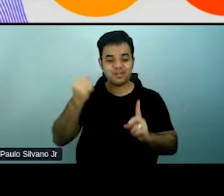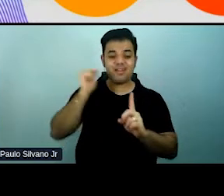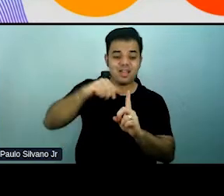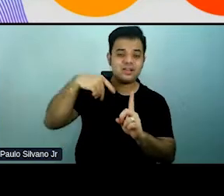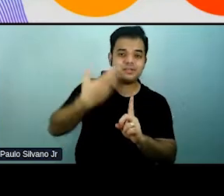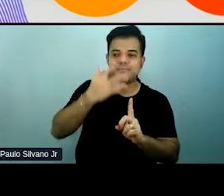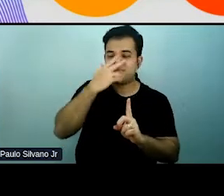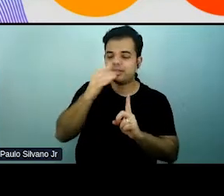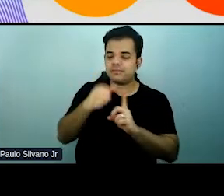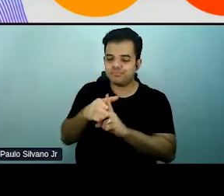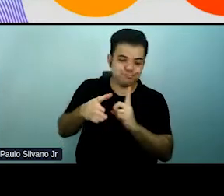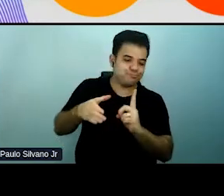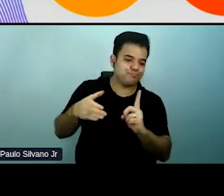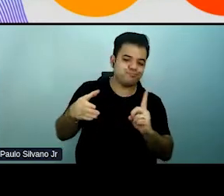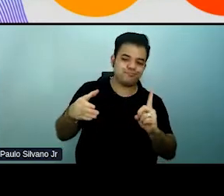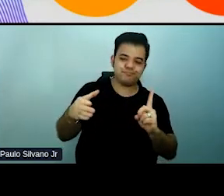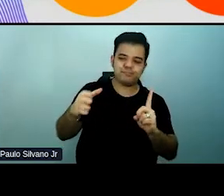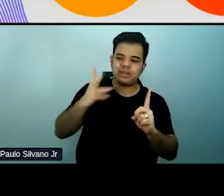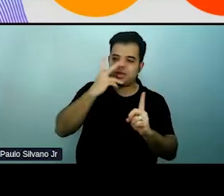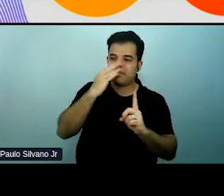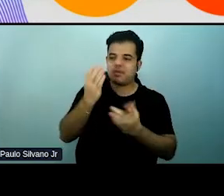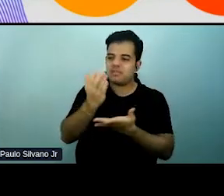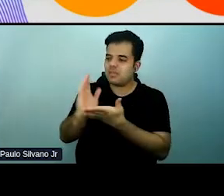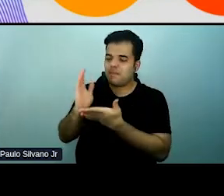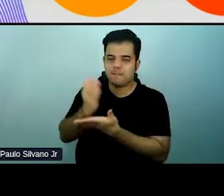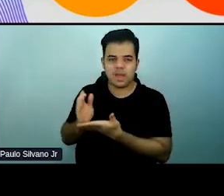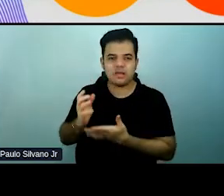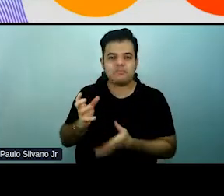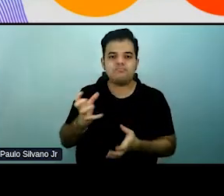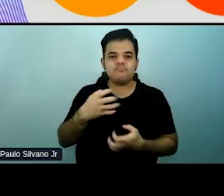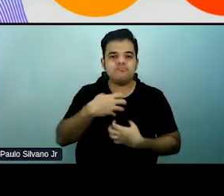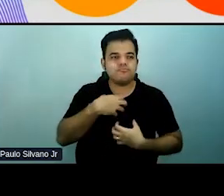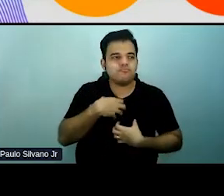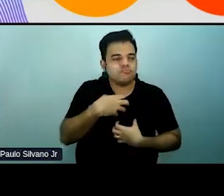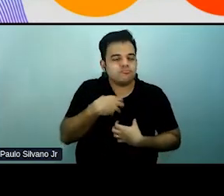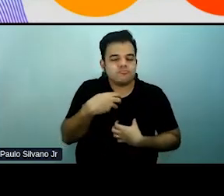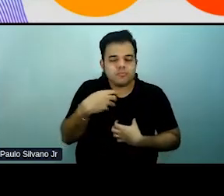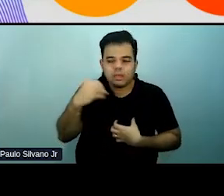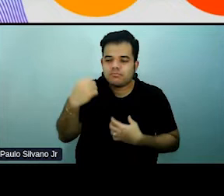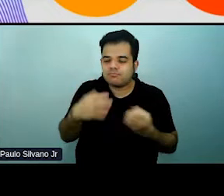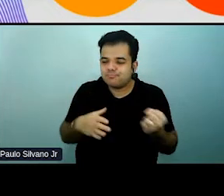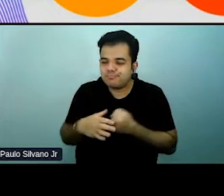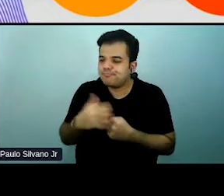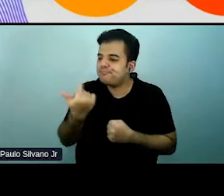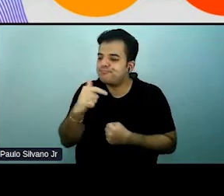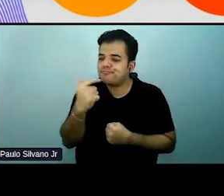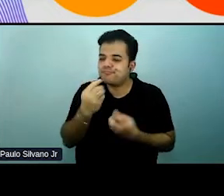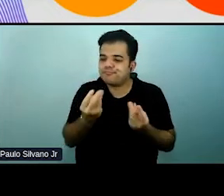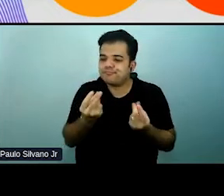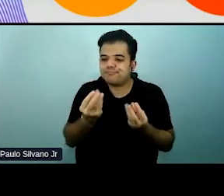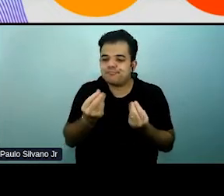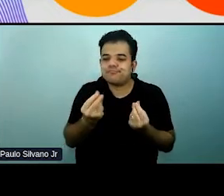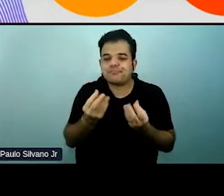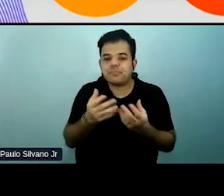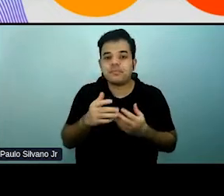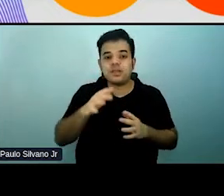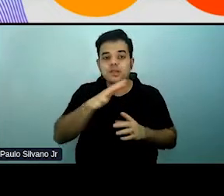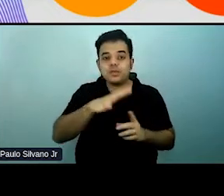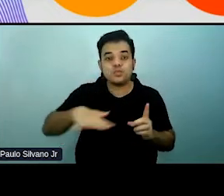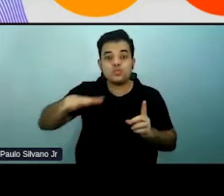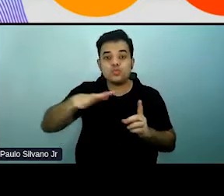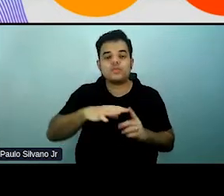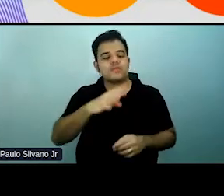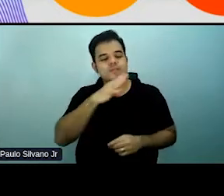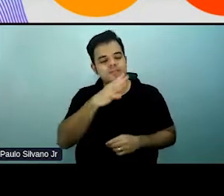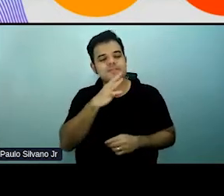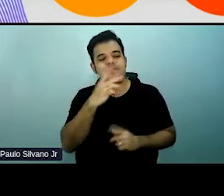pessoa isolada dentro daquele contexto, né? Se ela não sente que há um lugar para ela ali, né, como pessoa, mas todos conhecem o seu verdadeiro